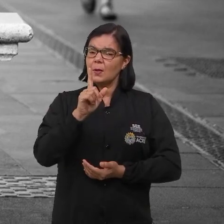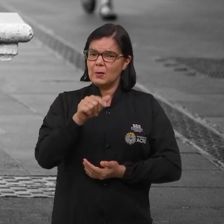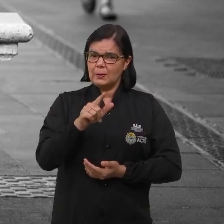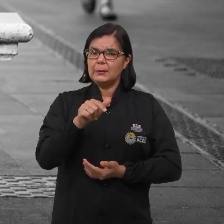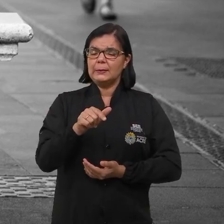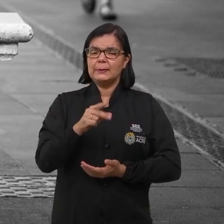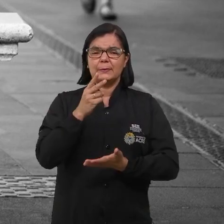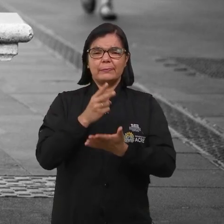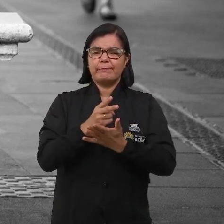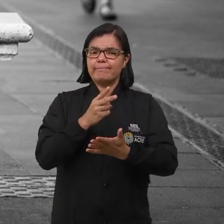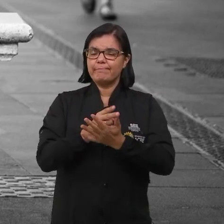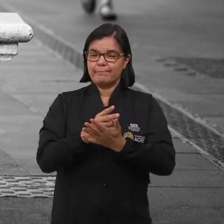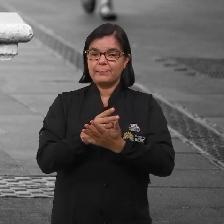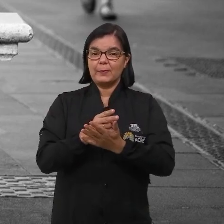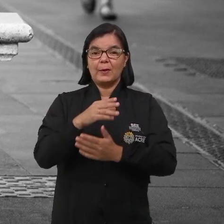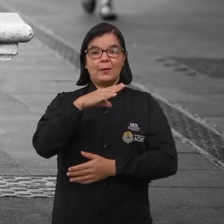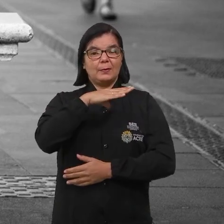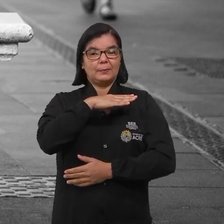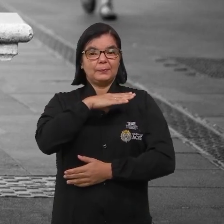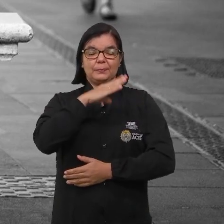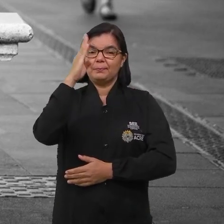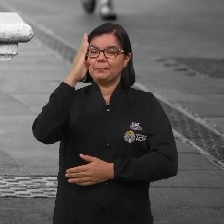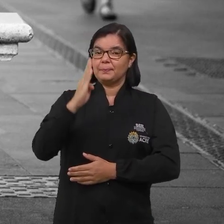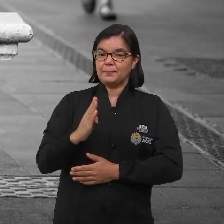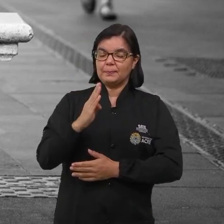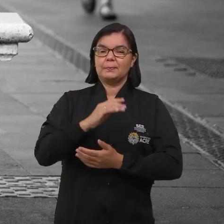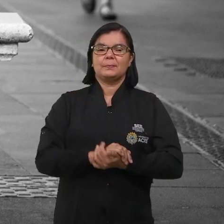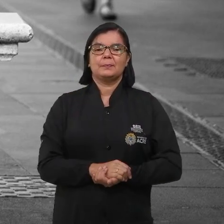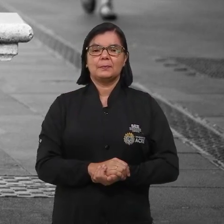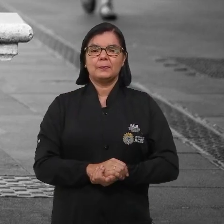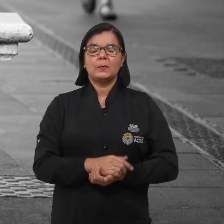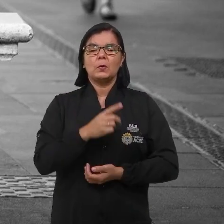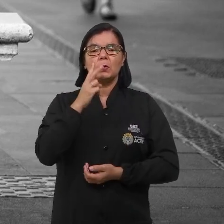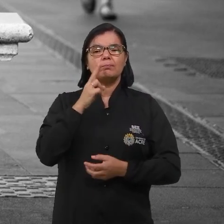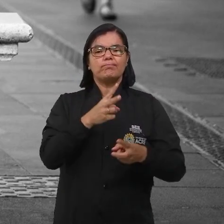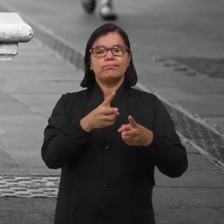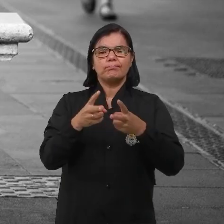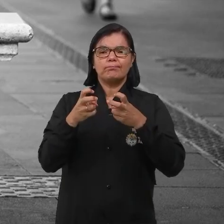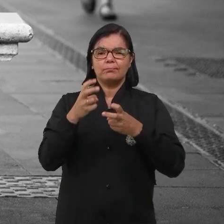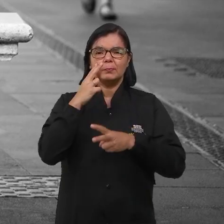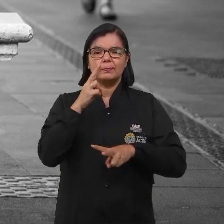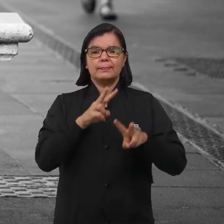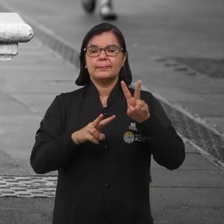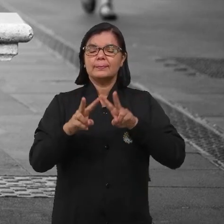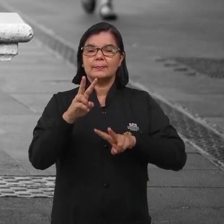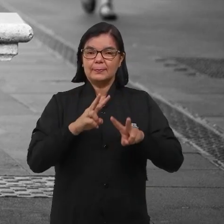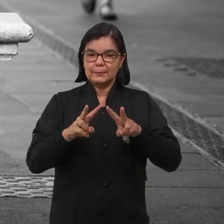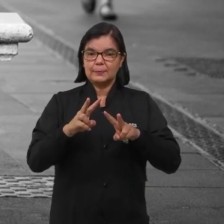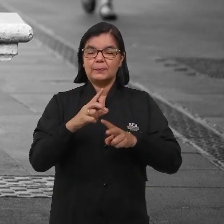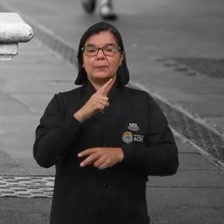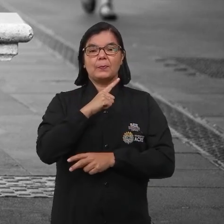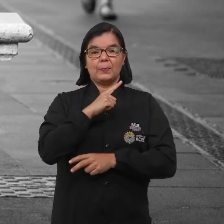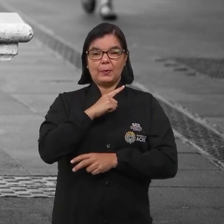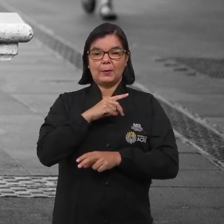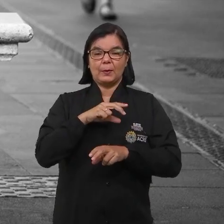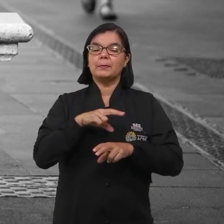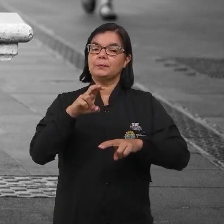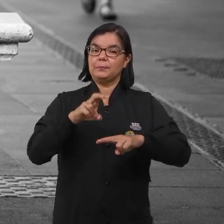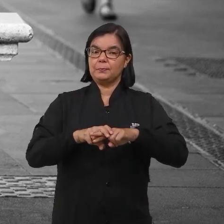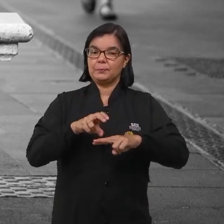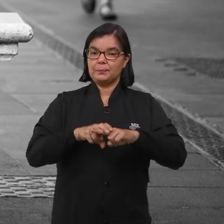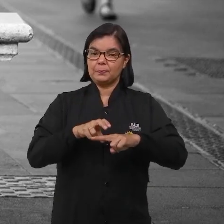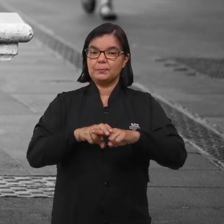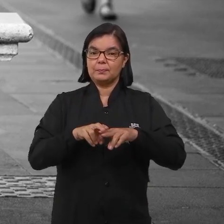muito recorrente nas cidades brasileiras. O que é que nós conseguimos visualizar? Nós temos um banco de